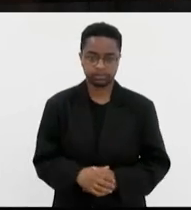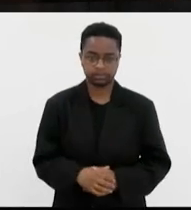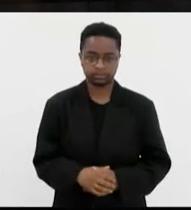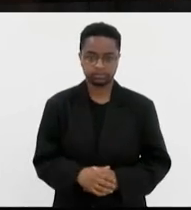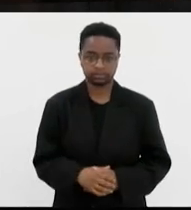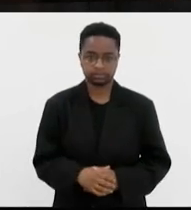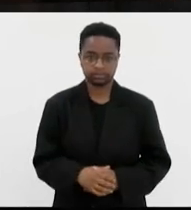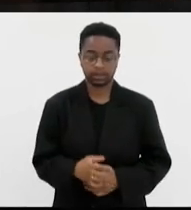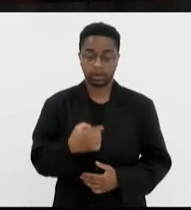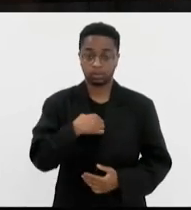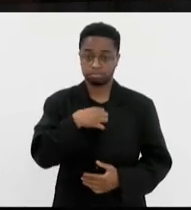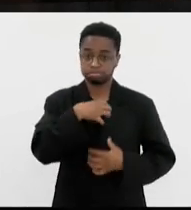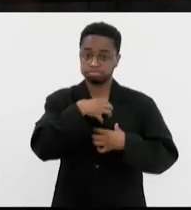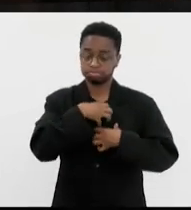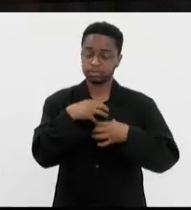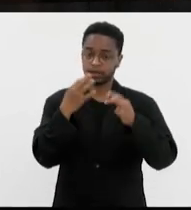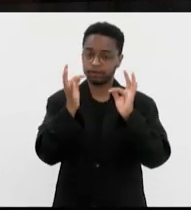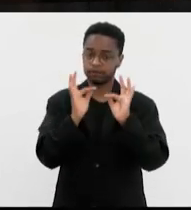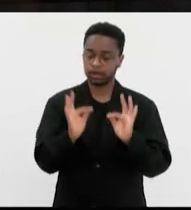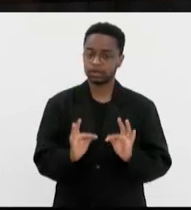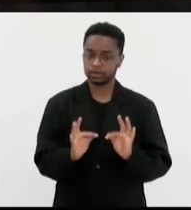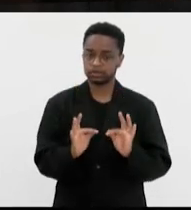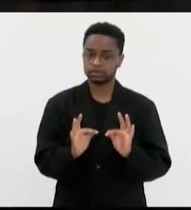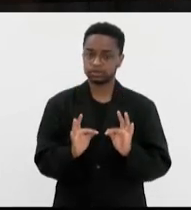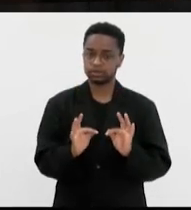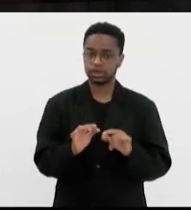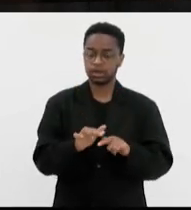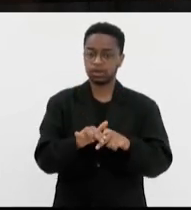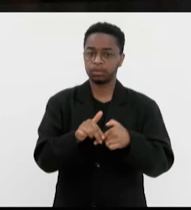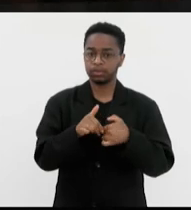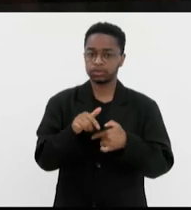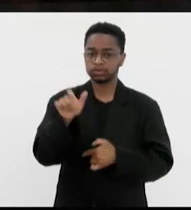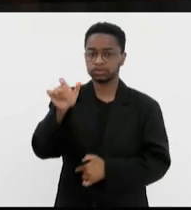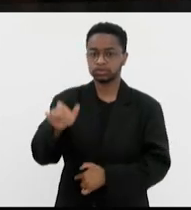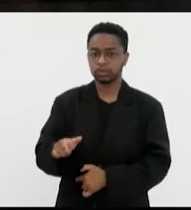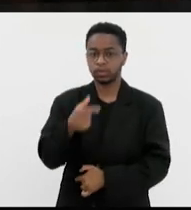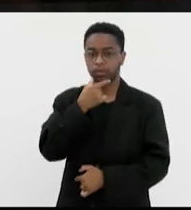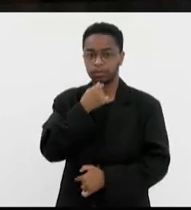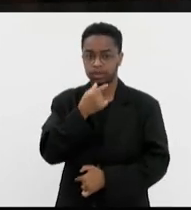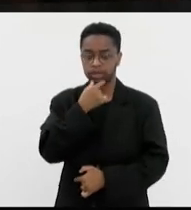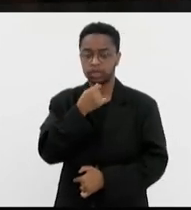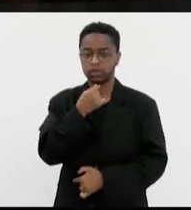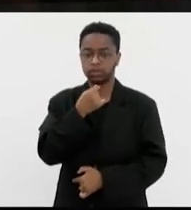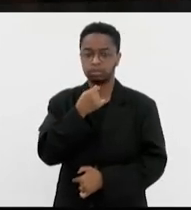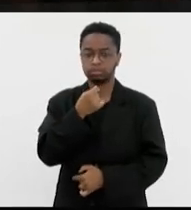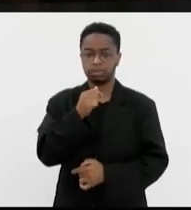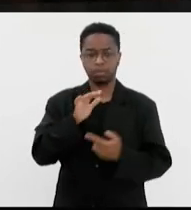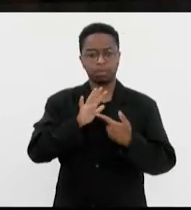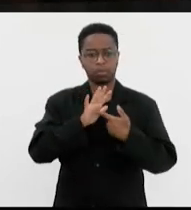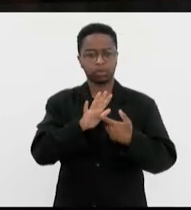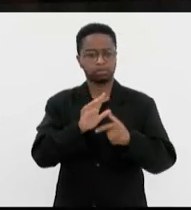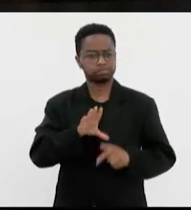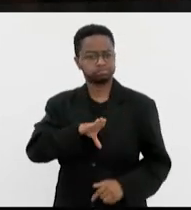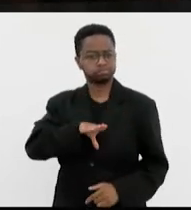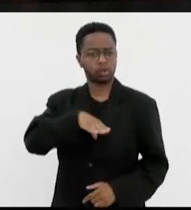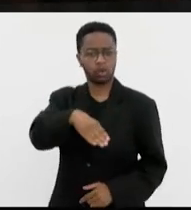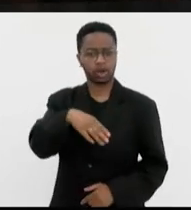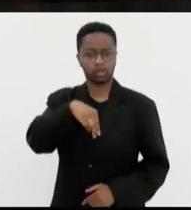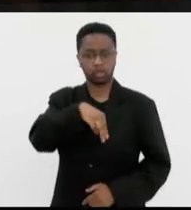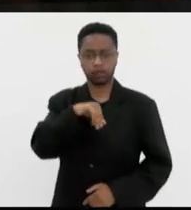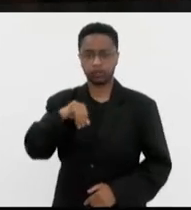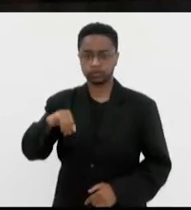Eu fiquei feliz com aquele rapaz que se tornou lá um herói em Nova Iguaçu por ter salvado